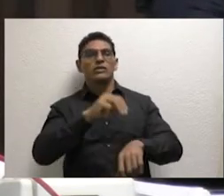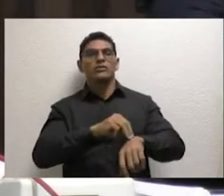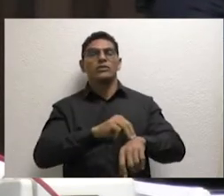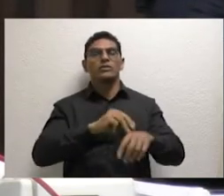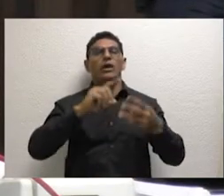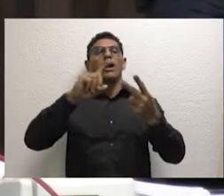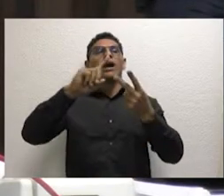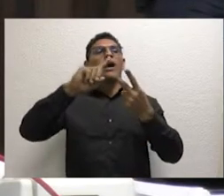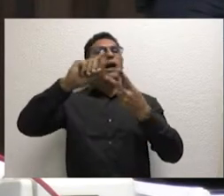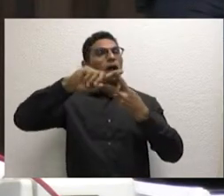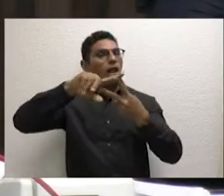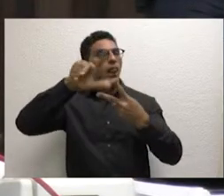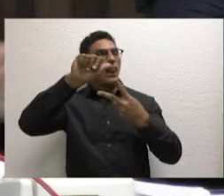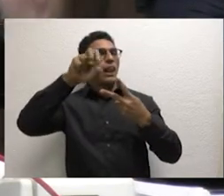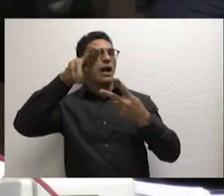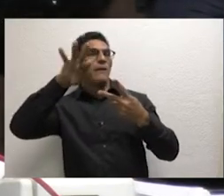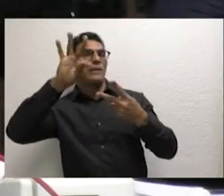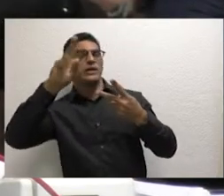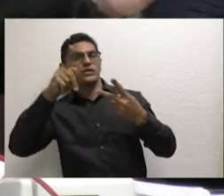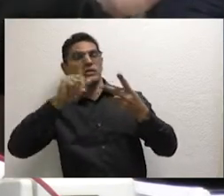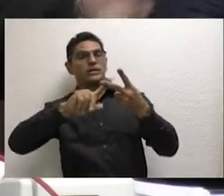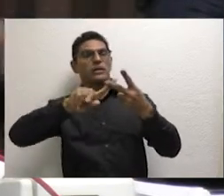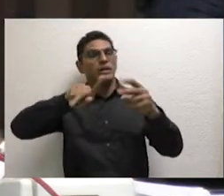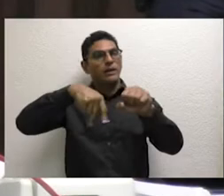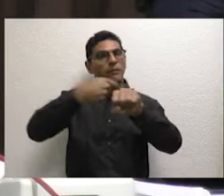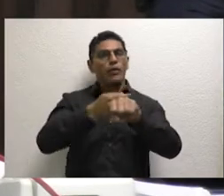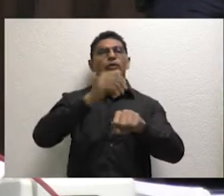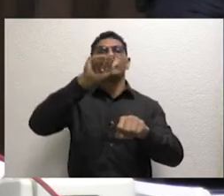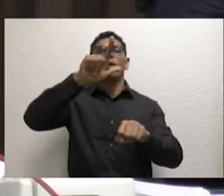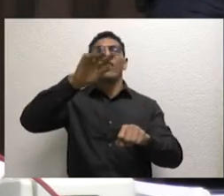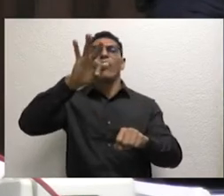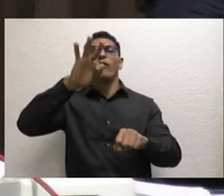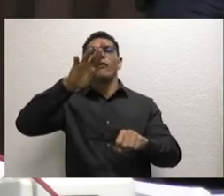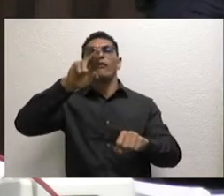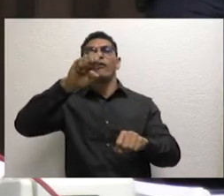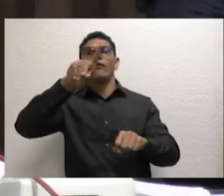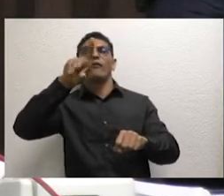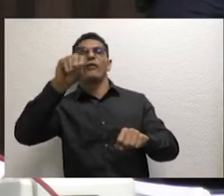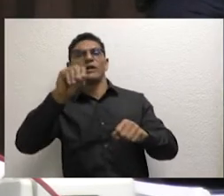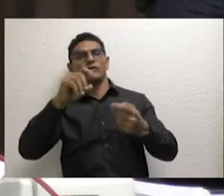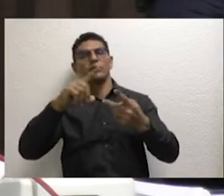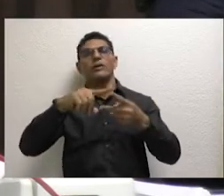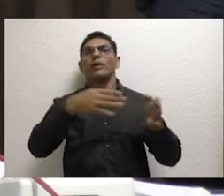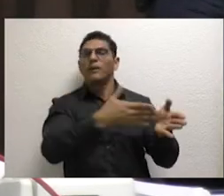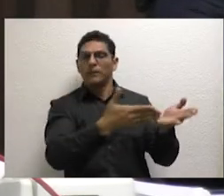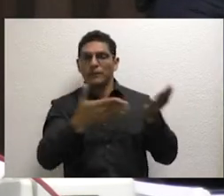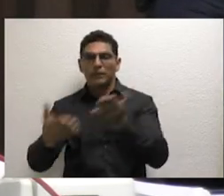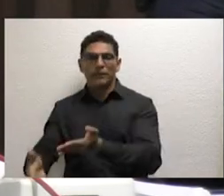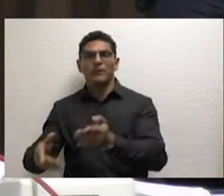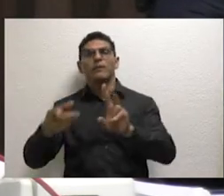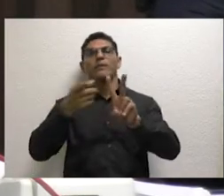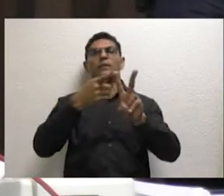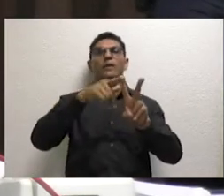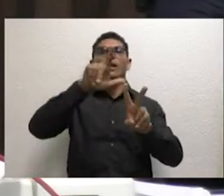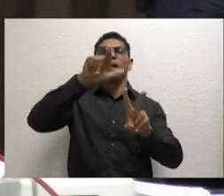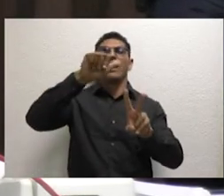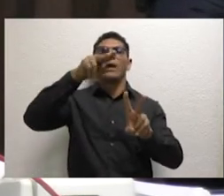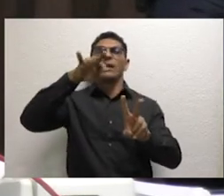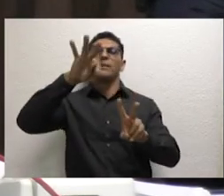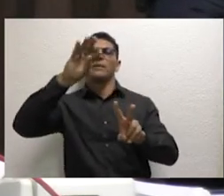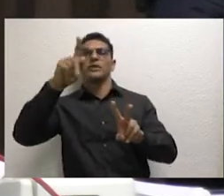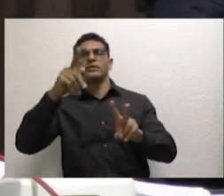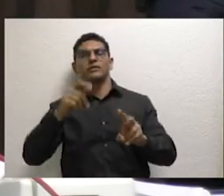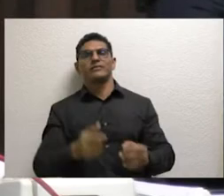depois o Alfredo sim ok então seja bem vindo seja bem vindo professor Lambert em nome de vossa senhoria